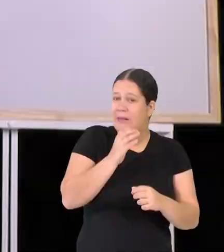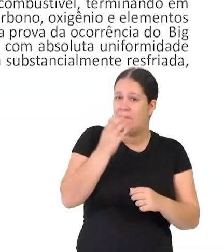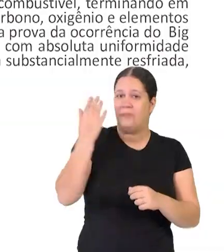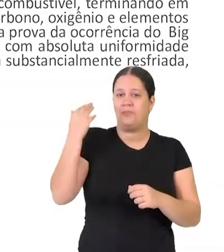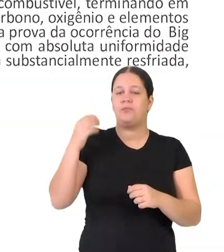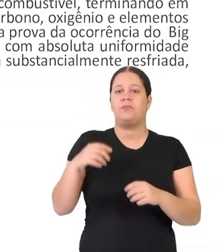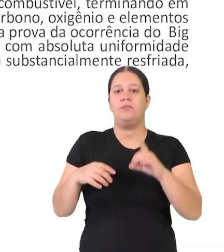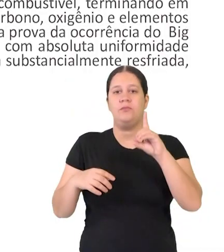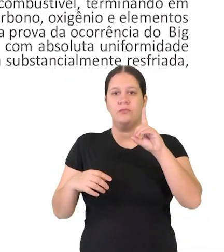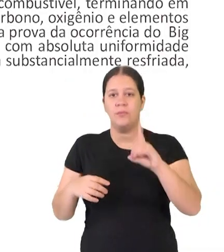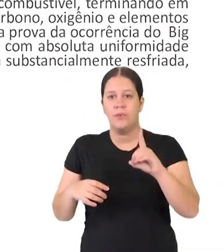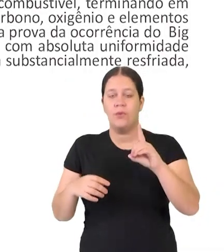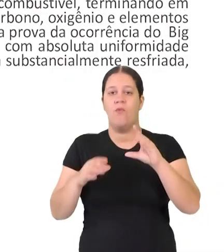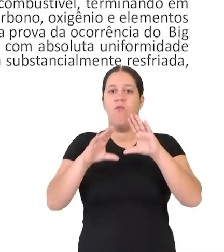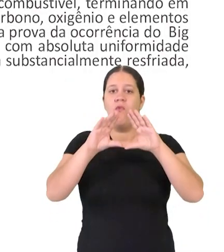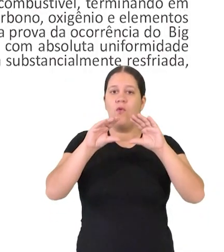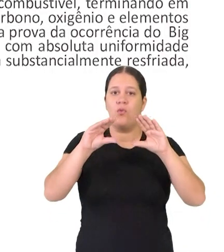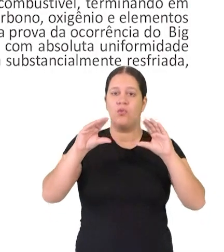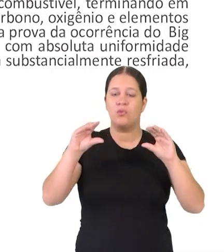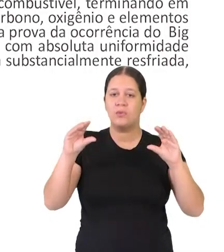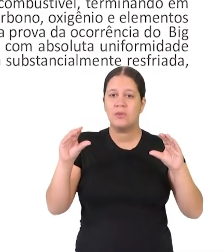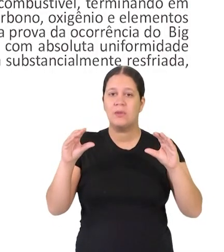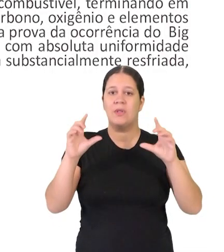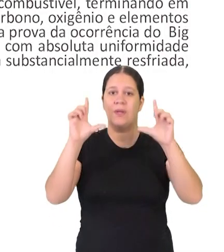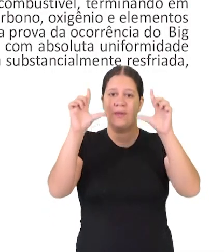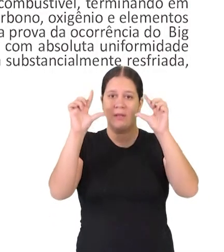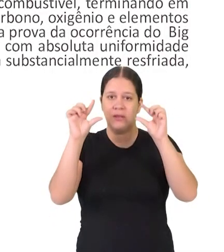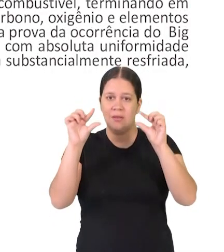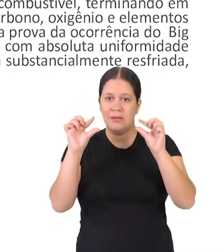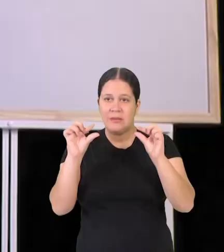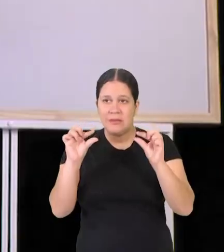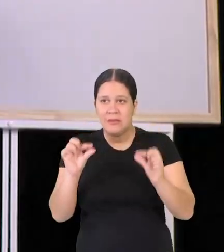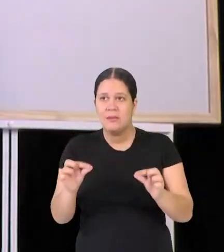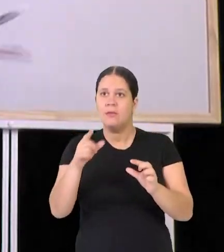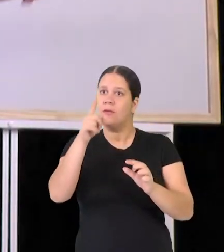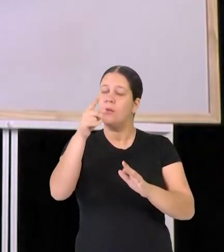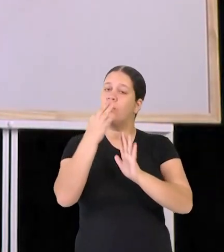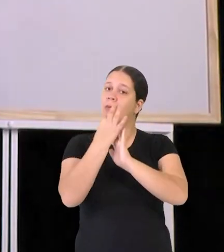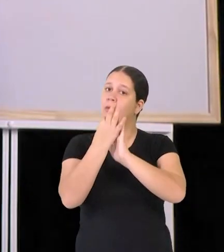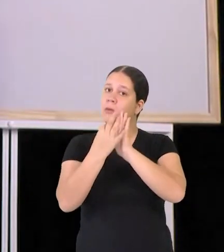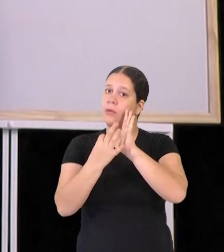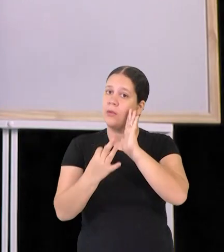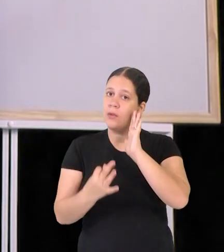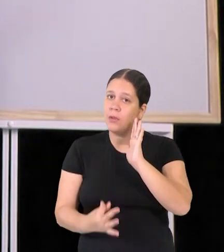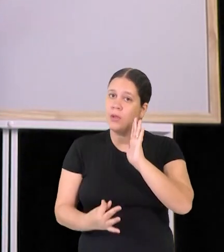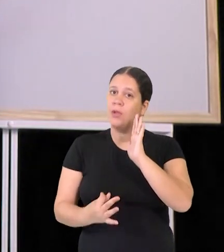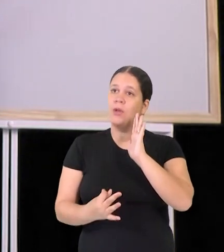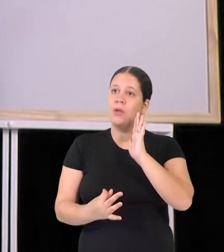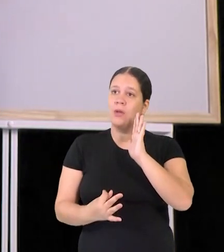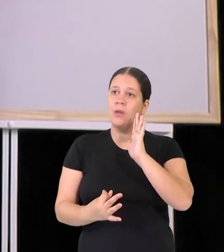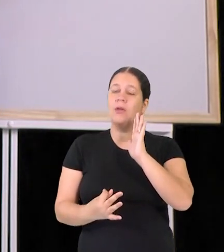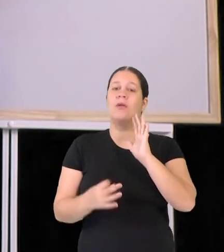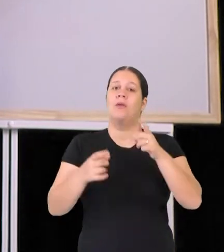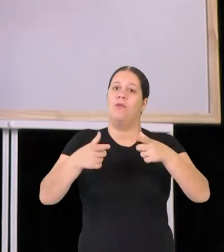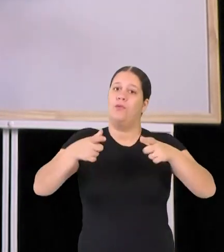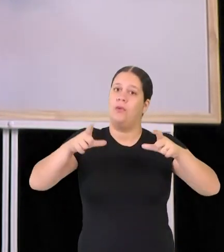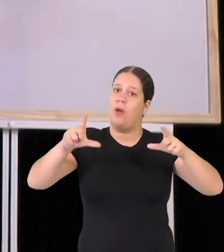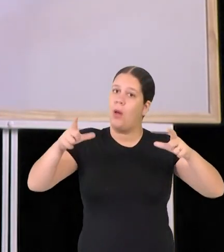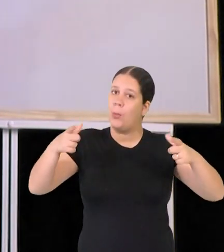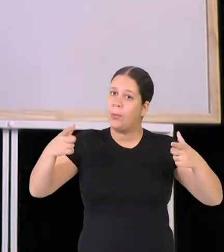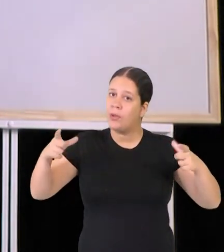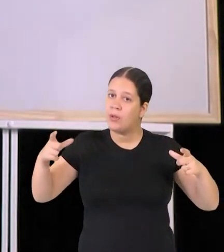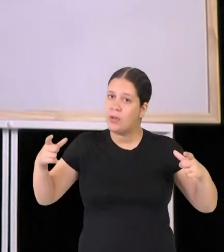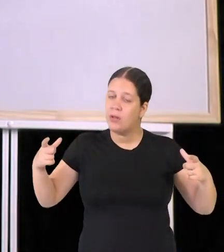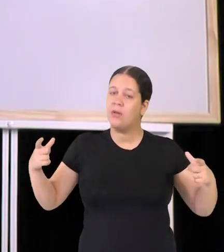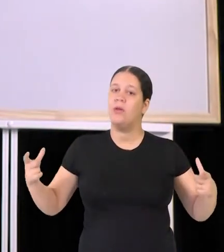D. O volume do universo tem diminuído. Acabei de te falar e na questão também o volume está o quê? Aumentando, ele